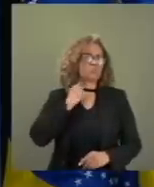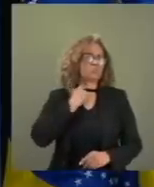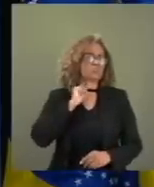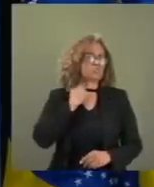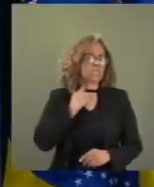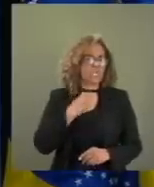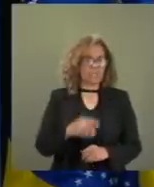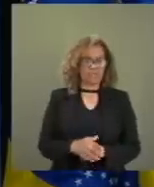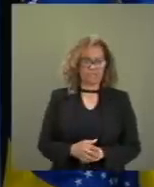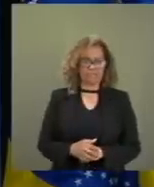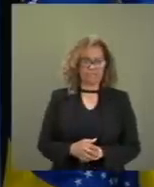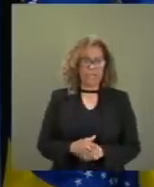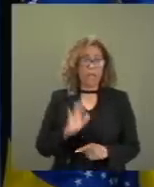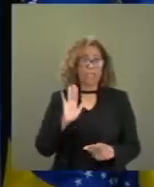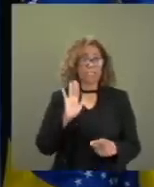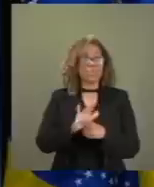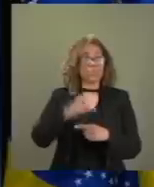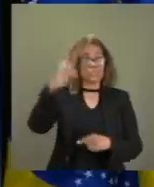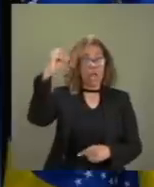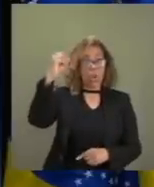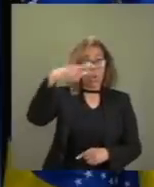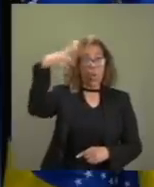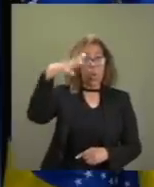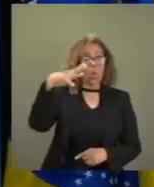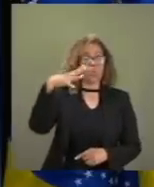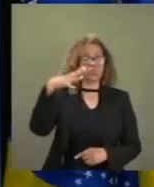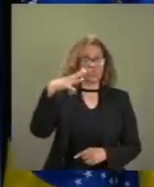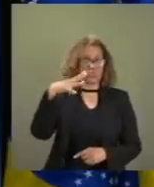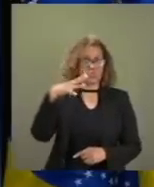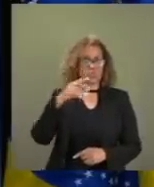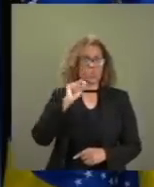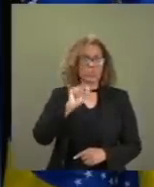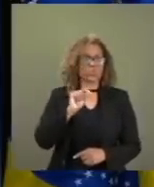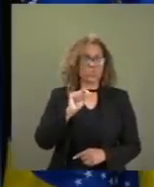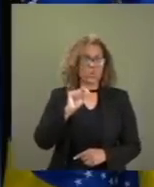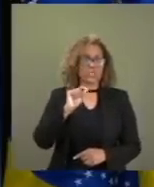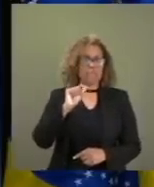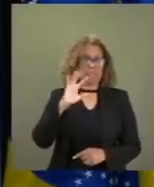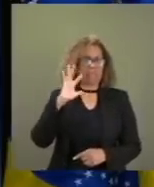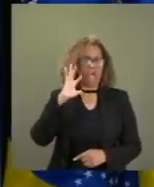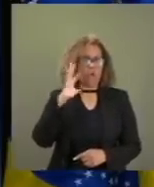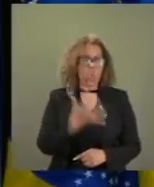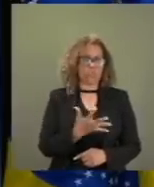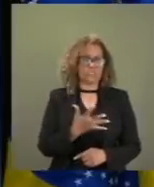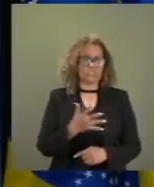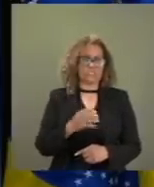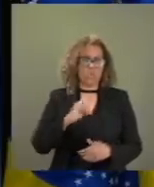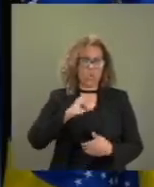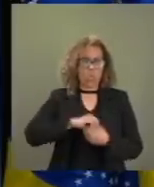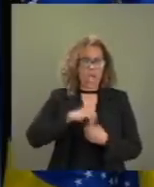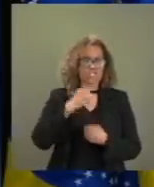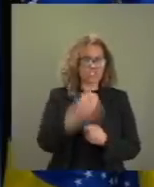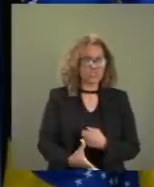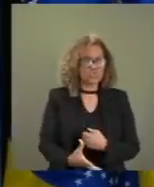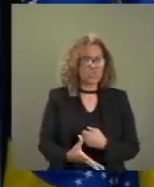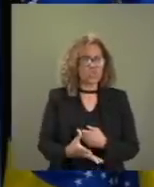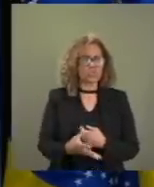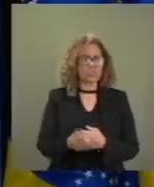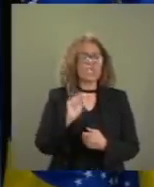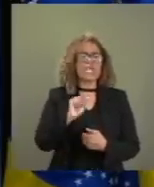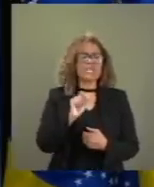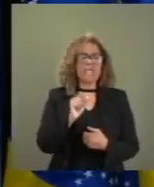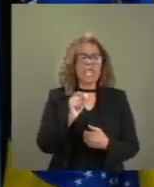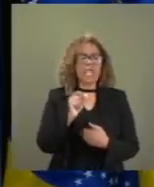sombras dessa desses atos do dia oito vai entender Quem é que tá por trás